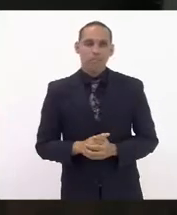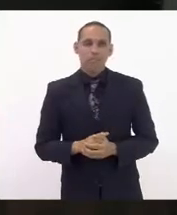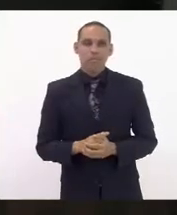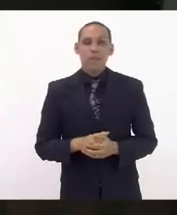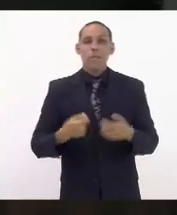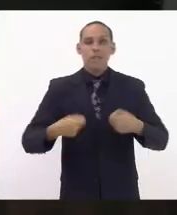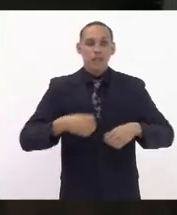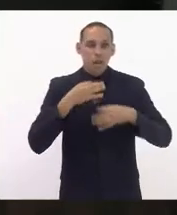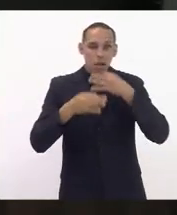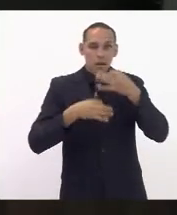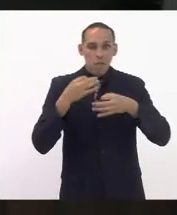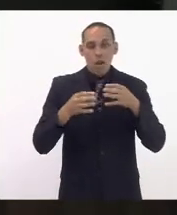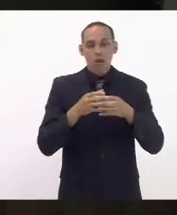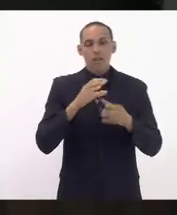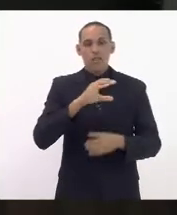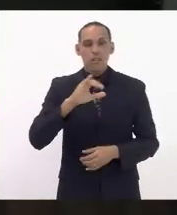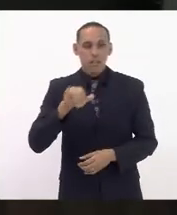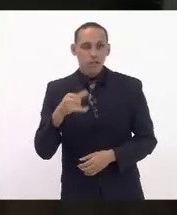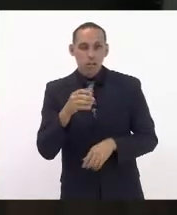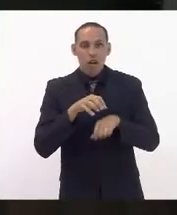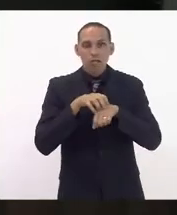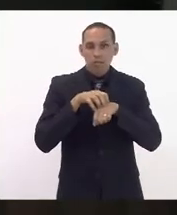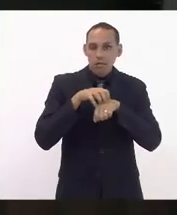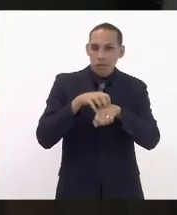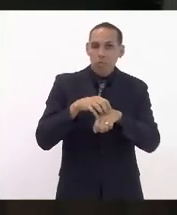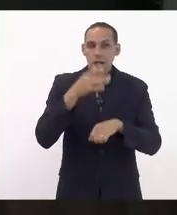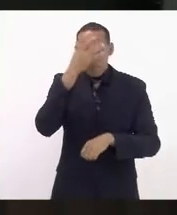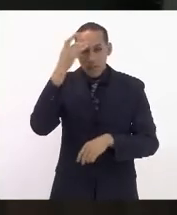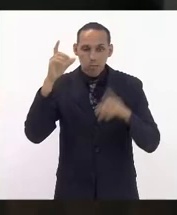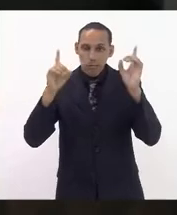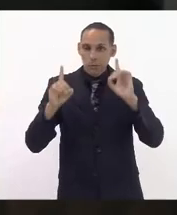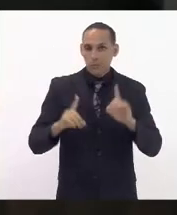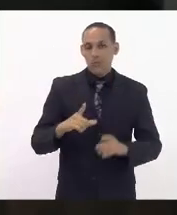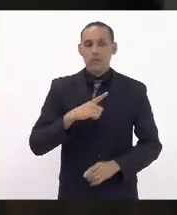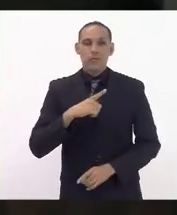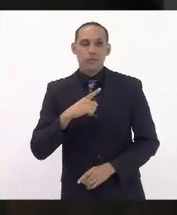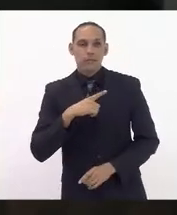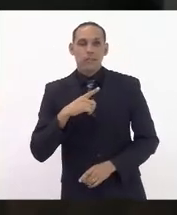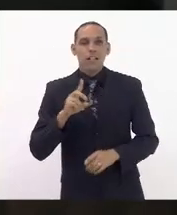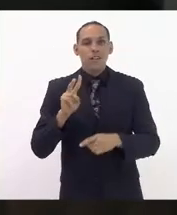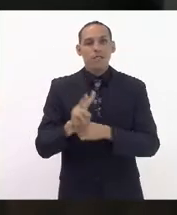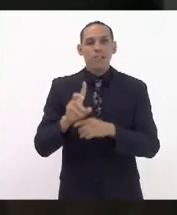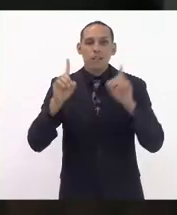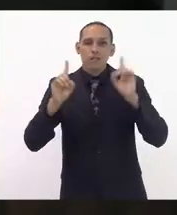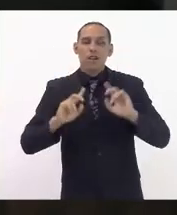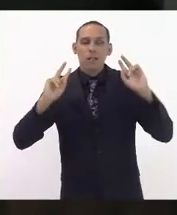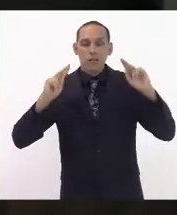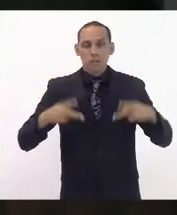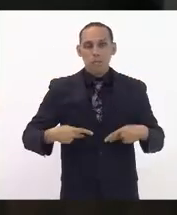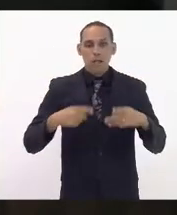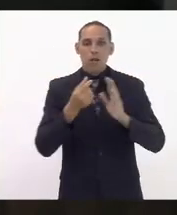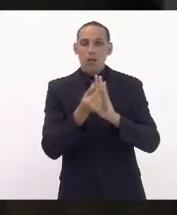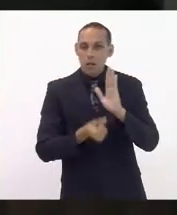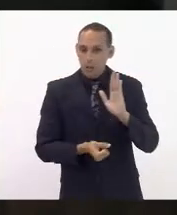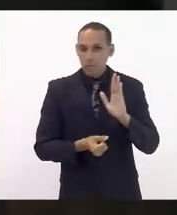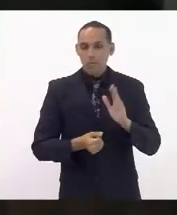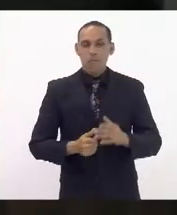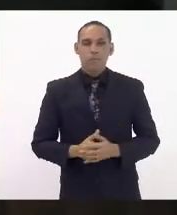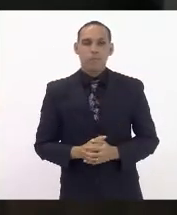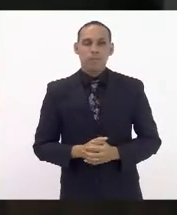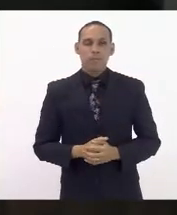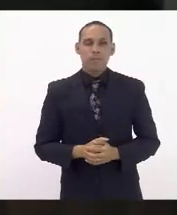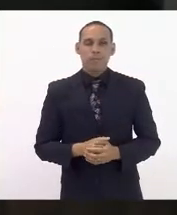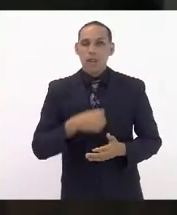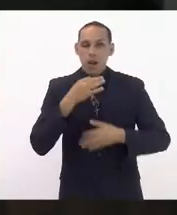pareceres das comissões de Constituição, Justiça e Transportes, da de Pessoa com Deficiência, Defesa dos Direitos Humanos e Cidadania e Orçamento. Para